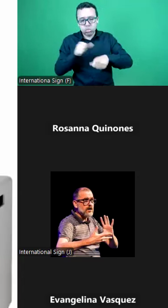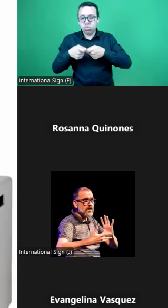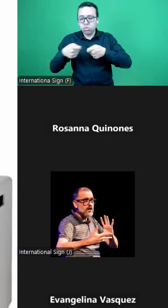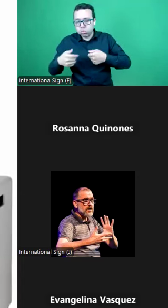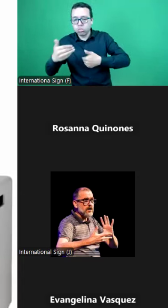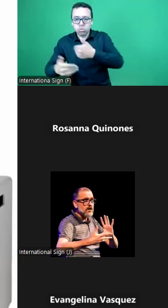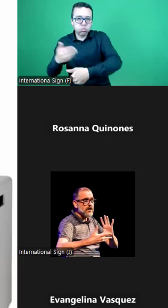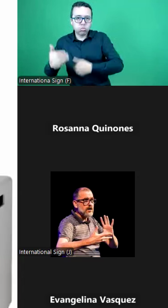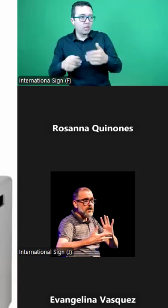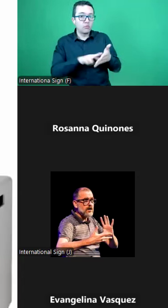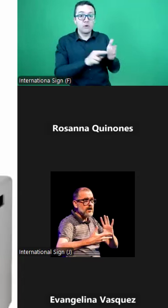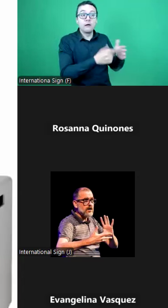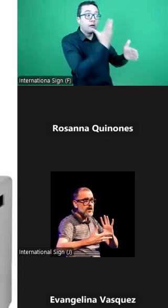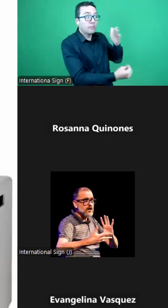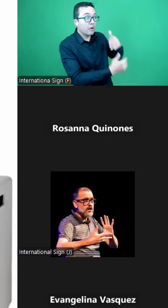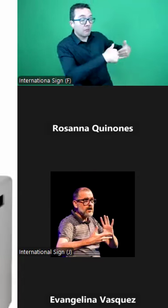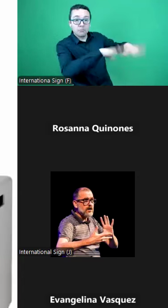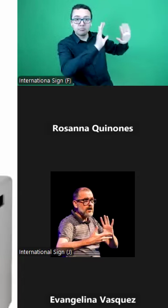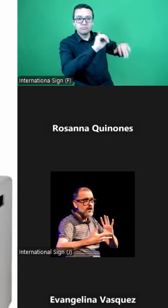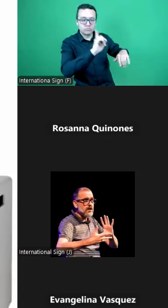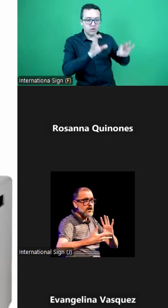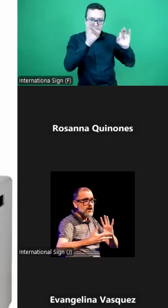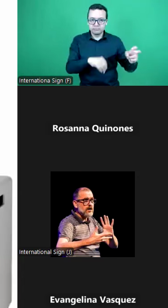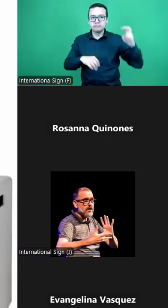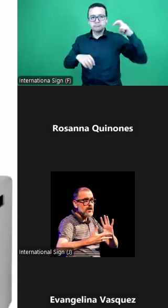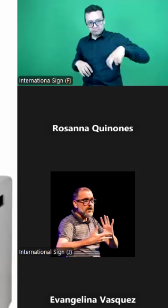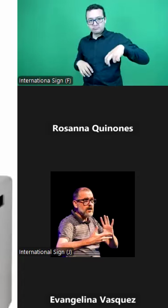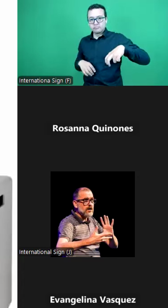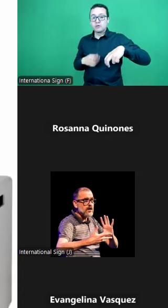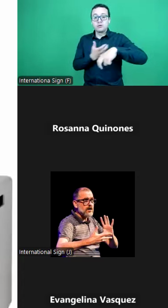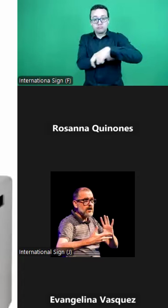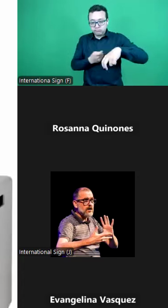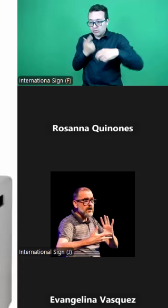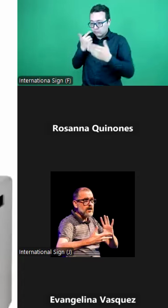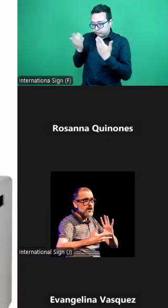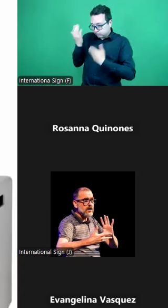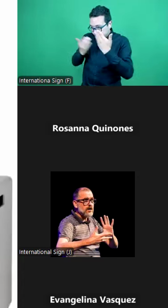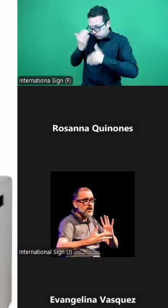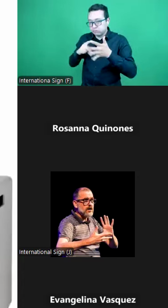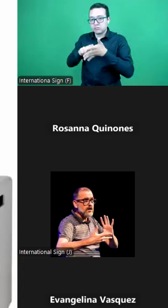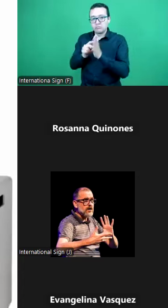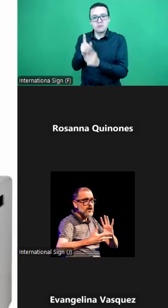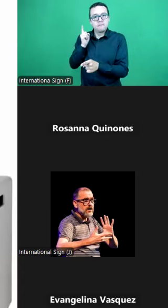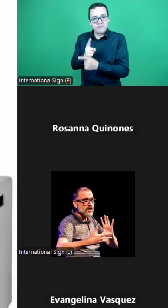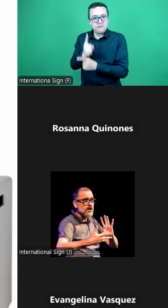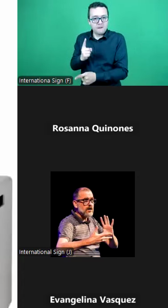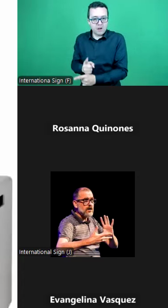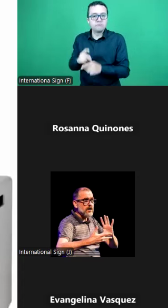carga viral no local, sem encaminhamentos e otimização de recursos